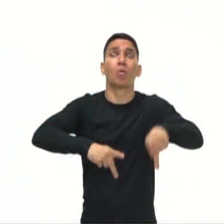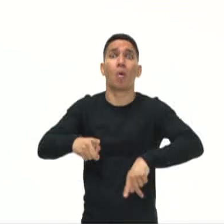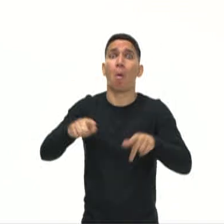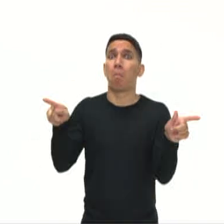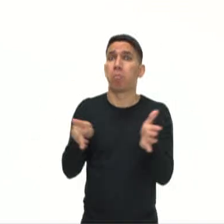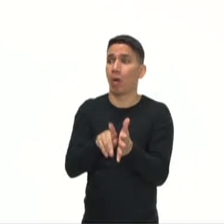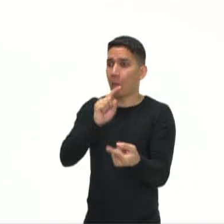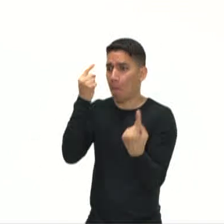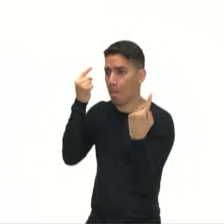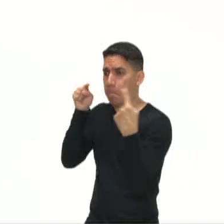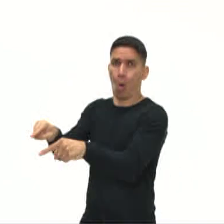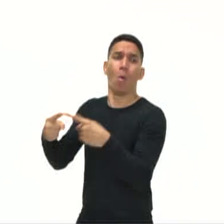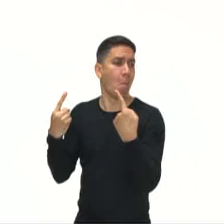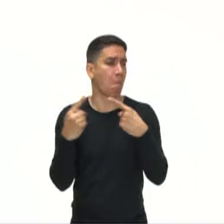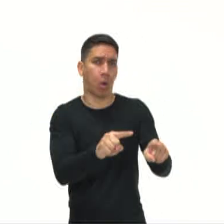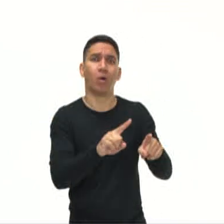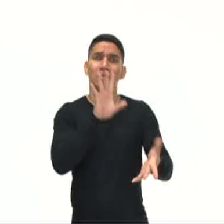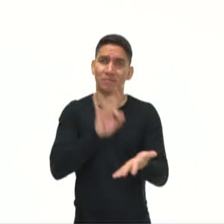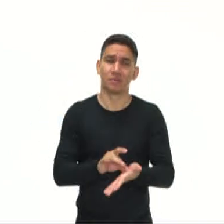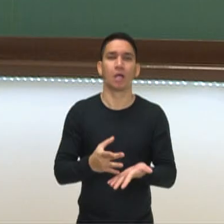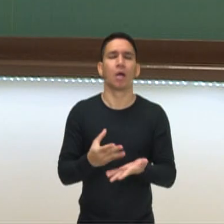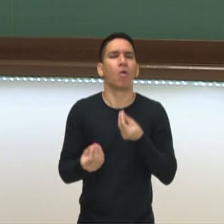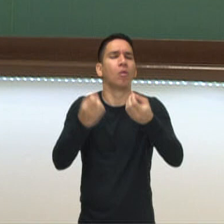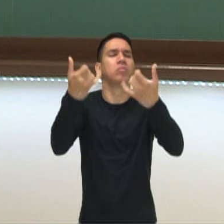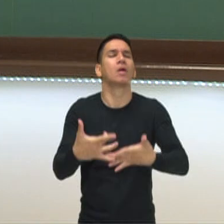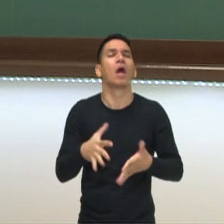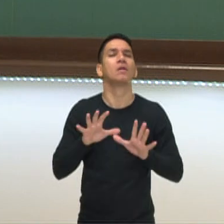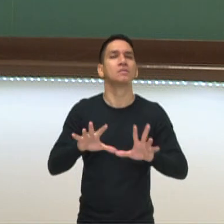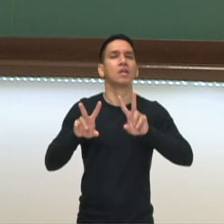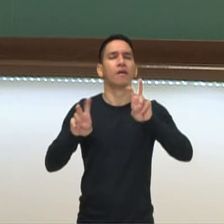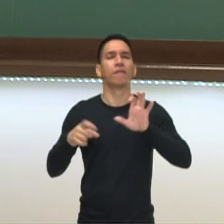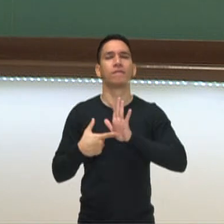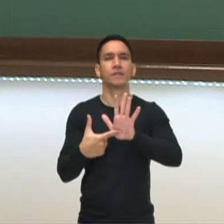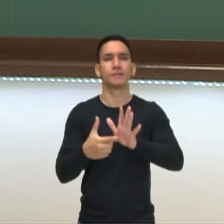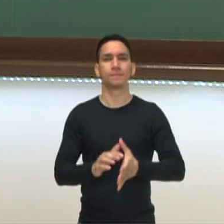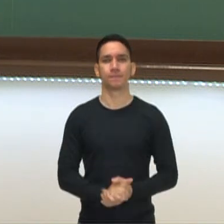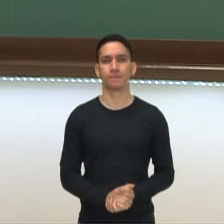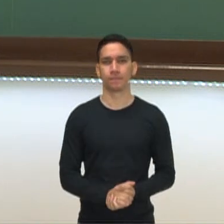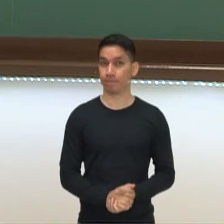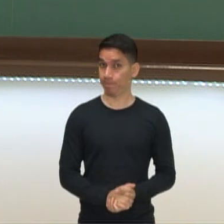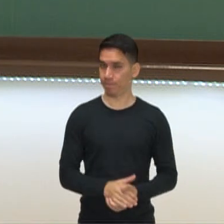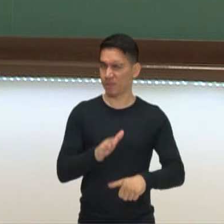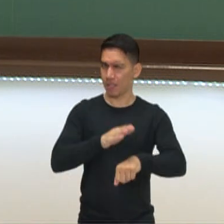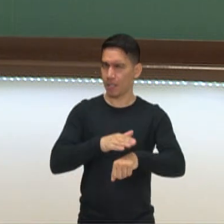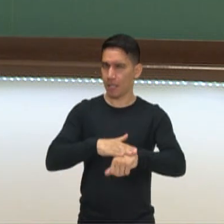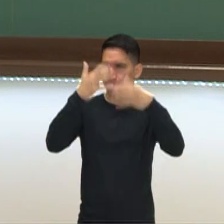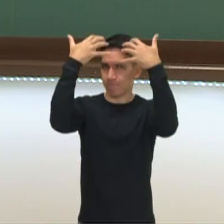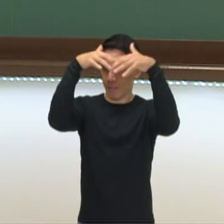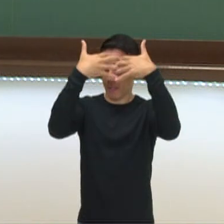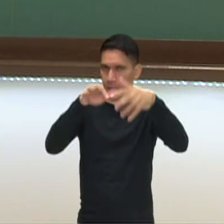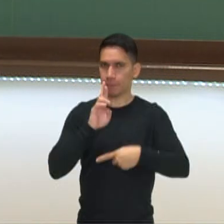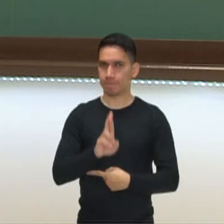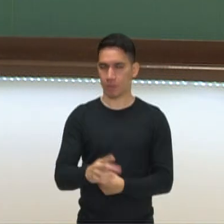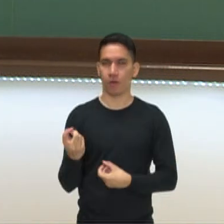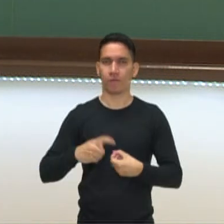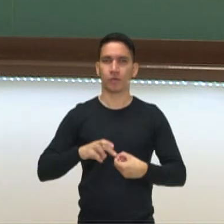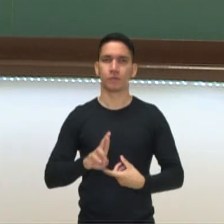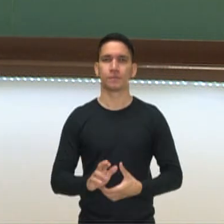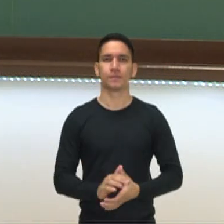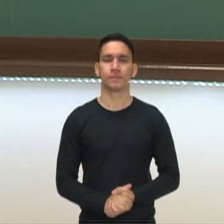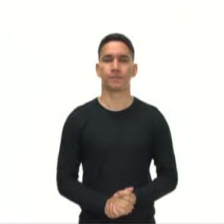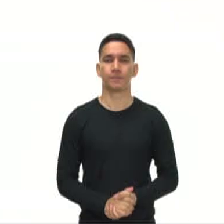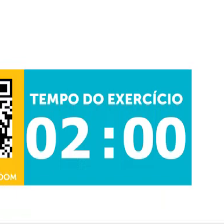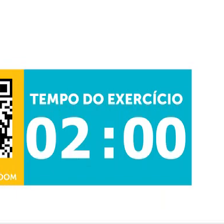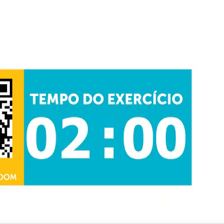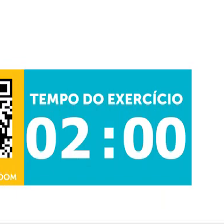alvo legítimo. Justifique através de fatos a frase que eu apresentei aqui para vocês. Vocês vão ter um tempinho para pensar e eu já retorno.